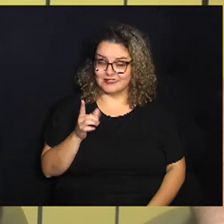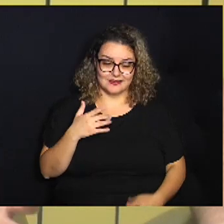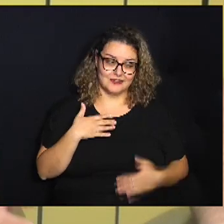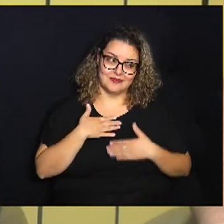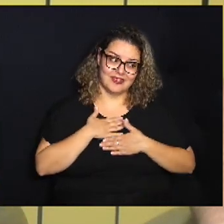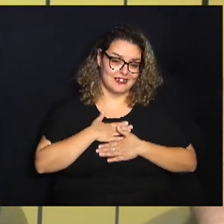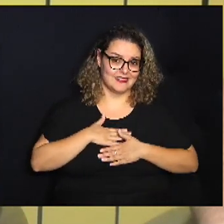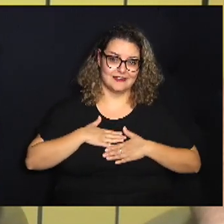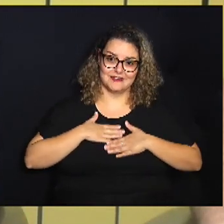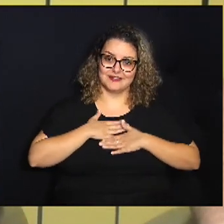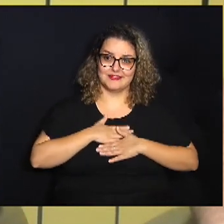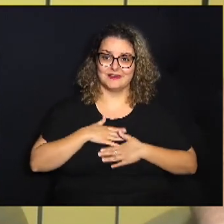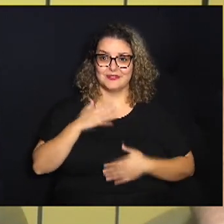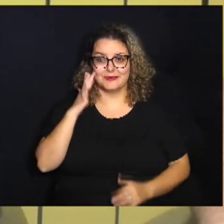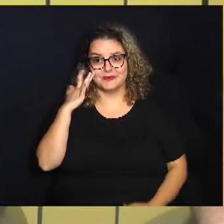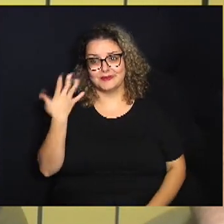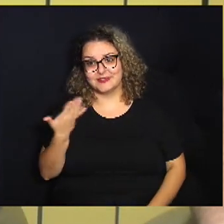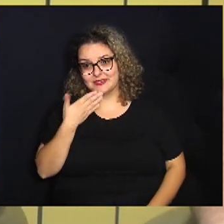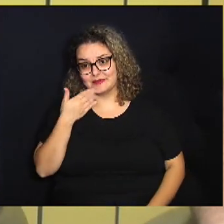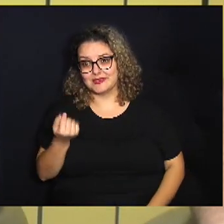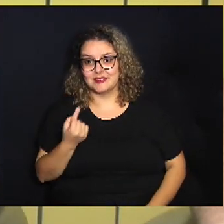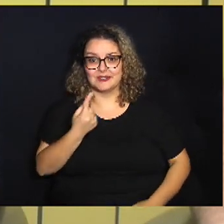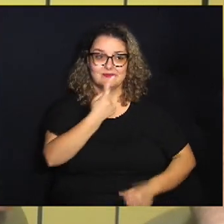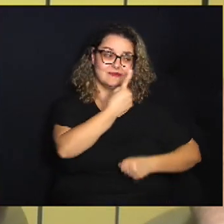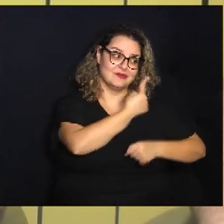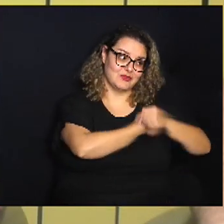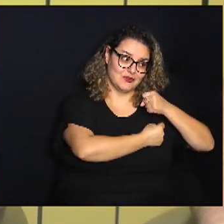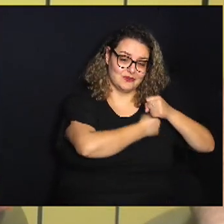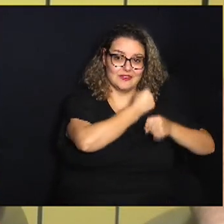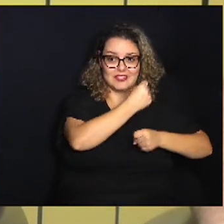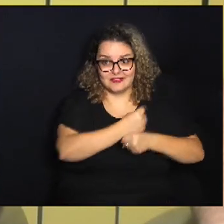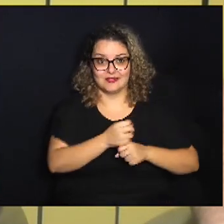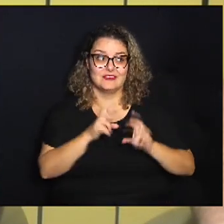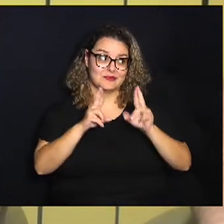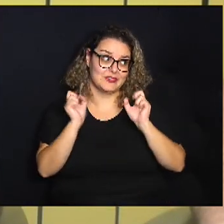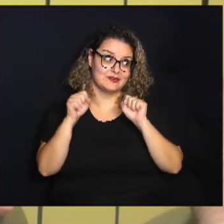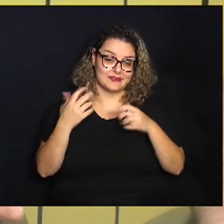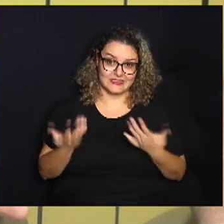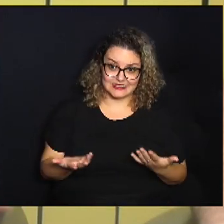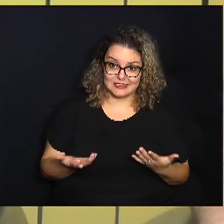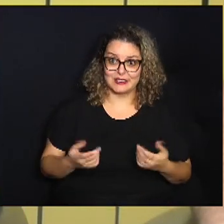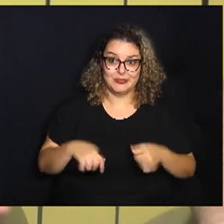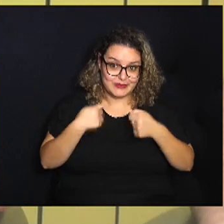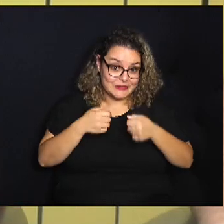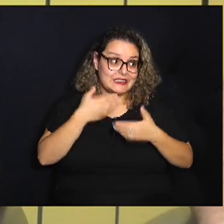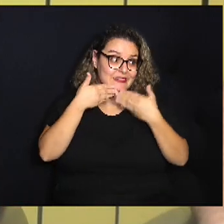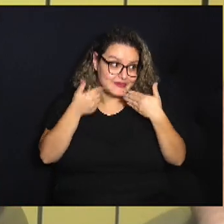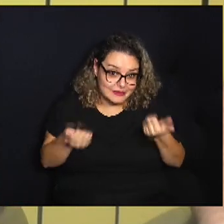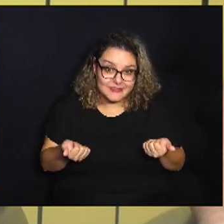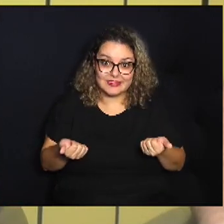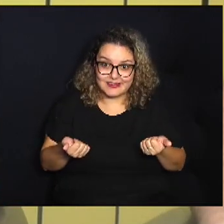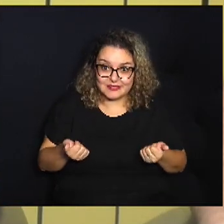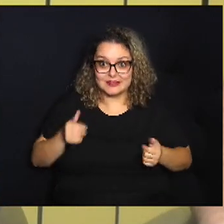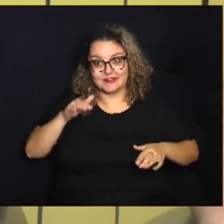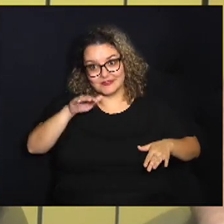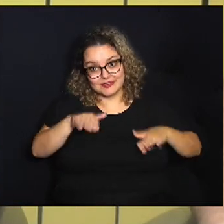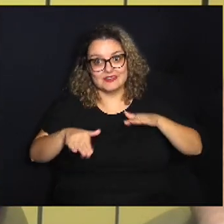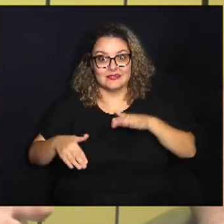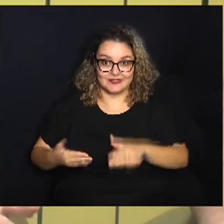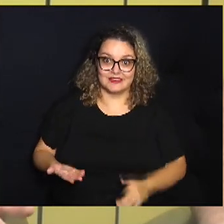agradável, eu não sei se melhorou muito de um ano para cá, espero que sim, né? Tem que melhorar para acontecer a natação, eu sei que